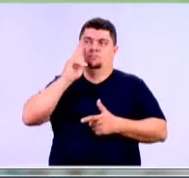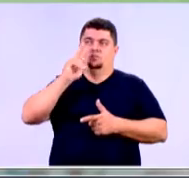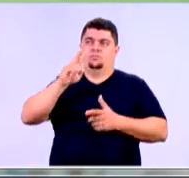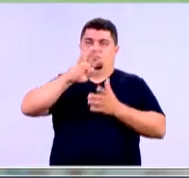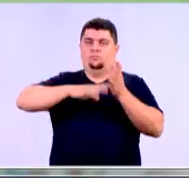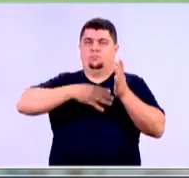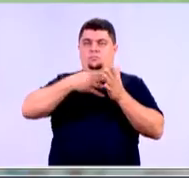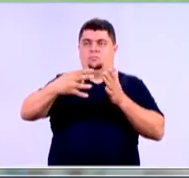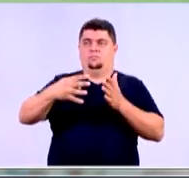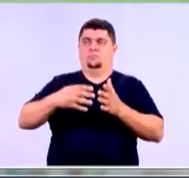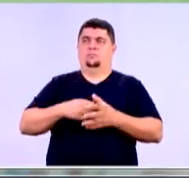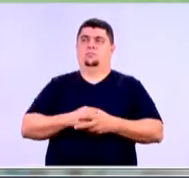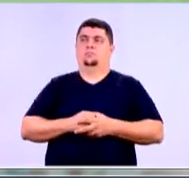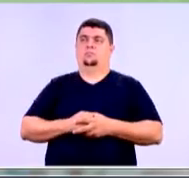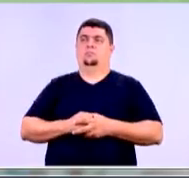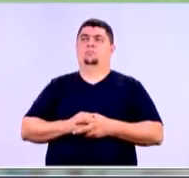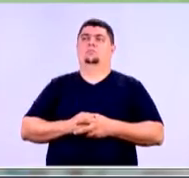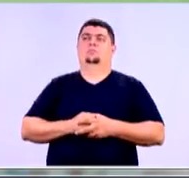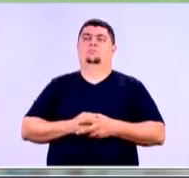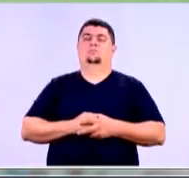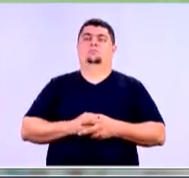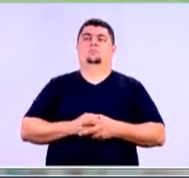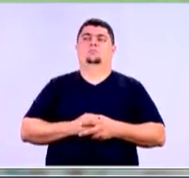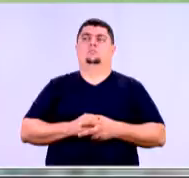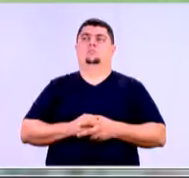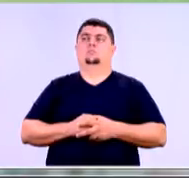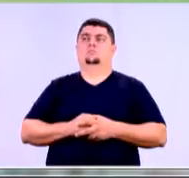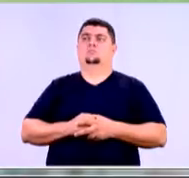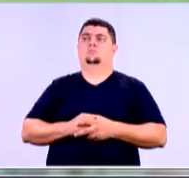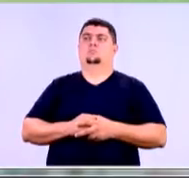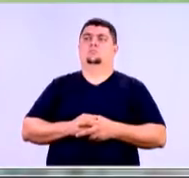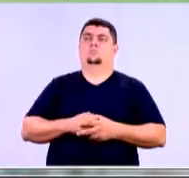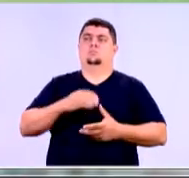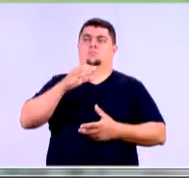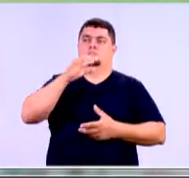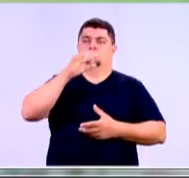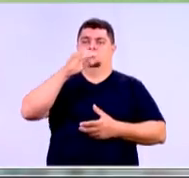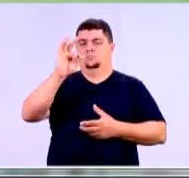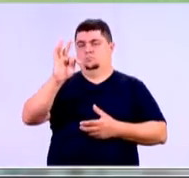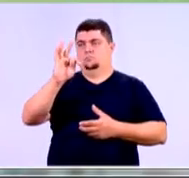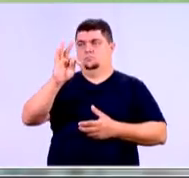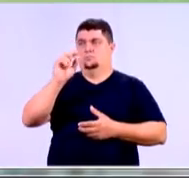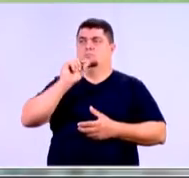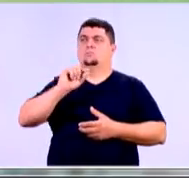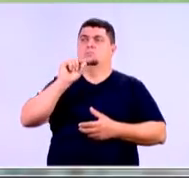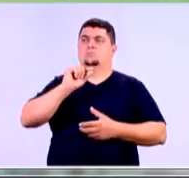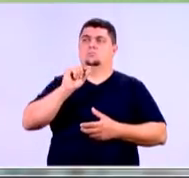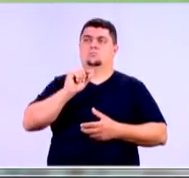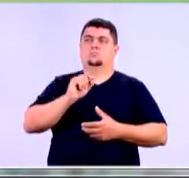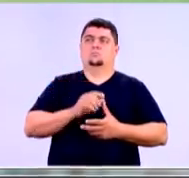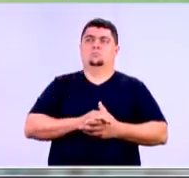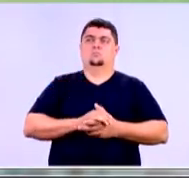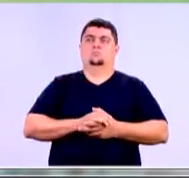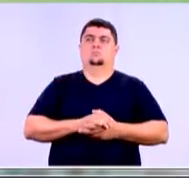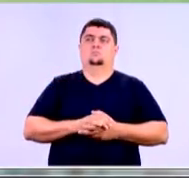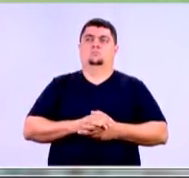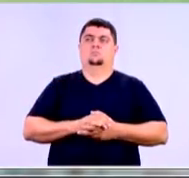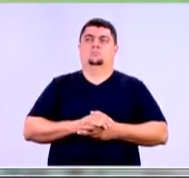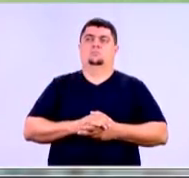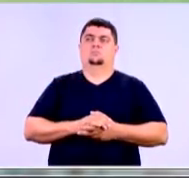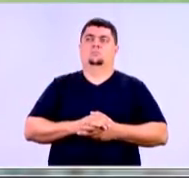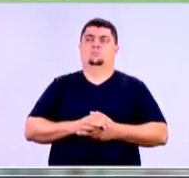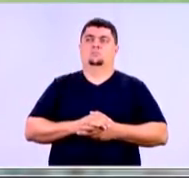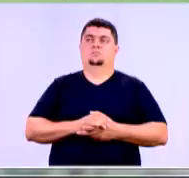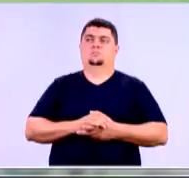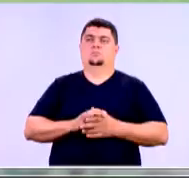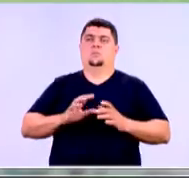nossa balanço? O capital de terceiros... Capital de terceiros, no caso, é